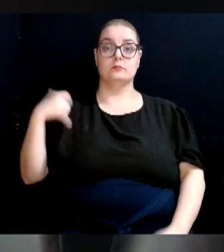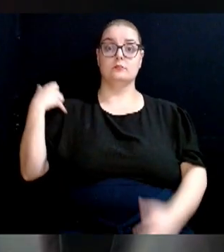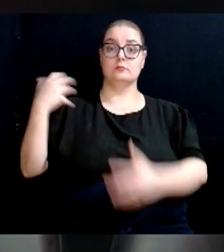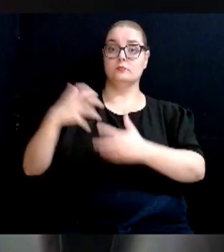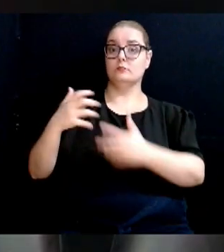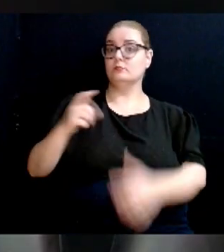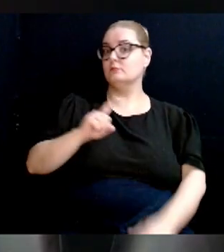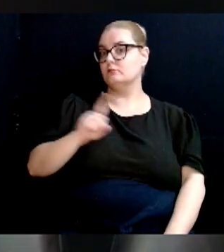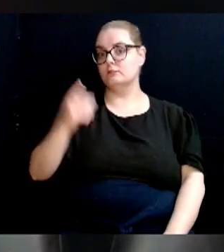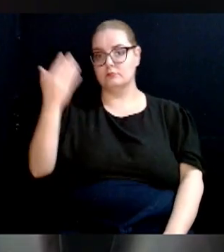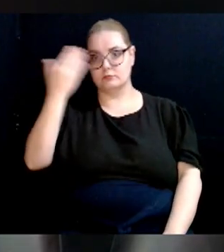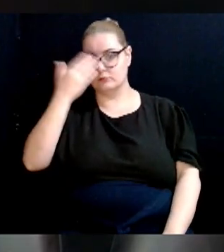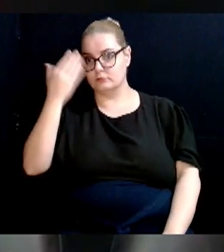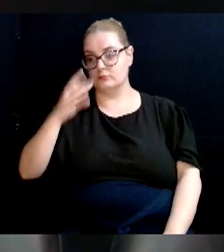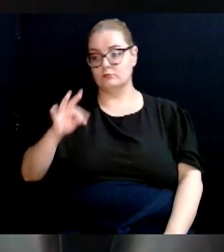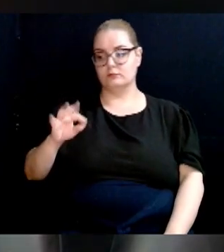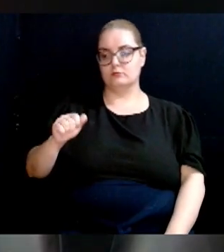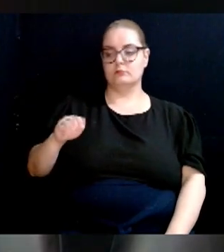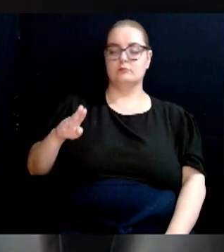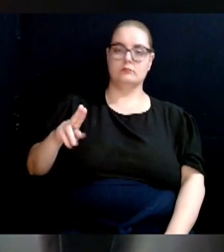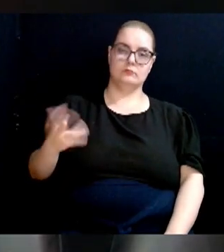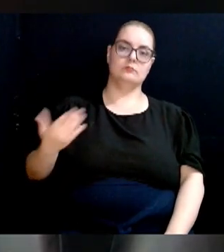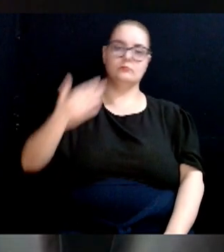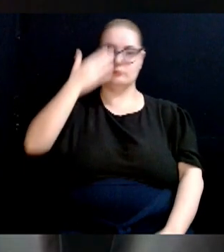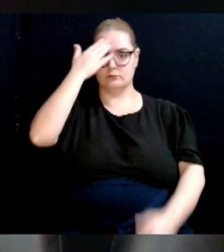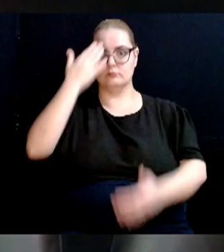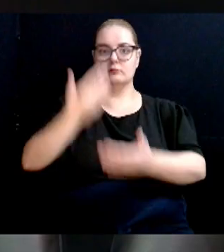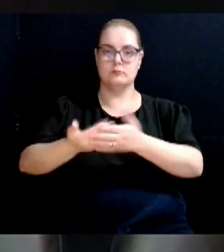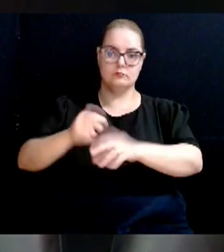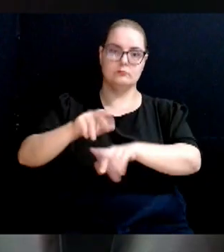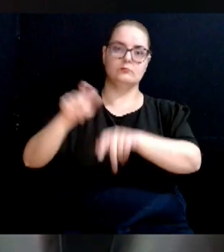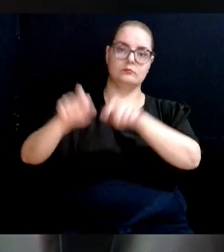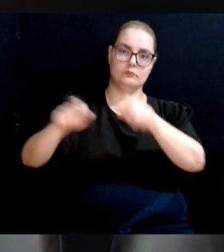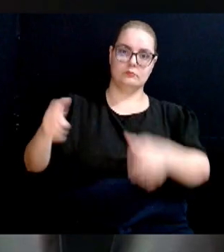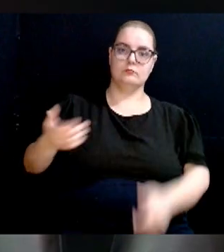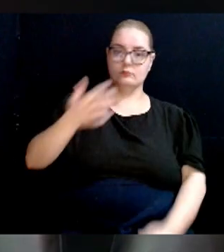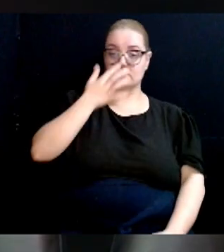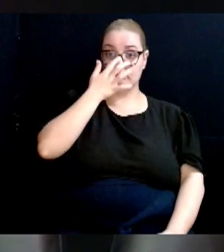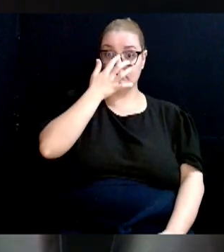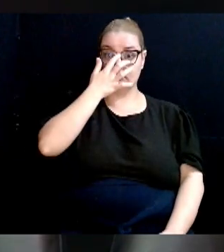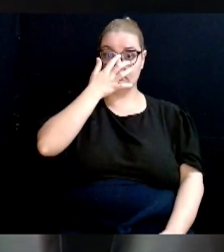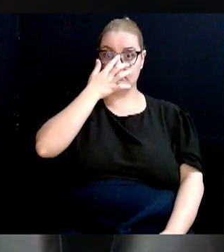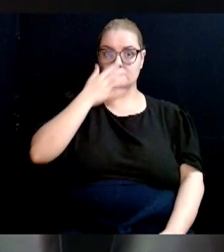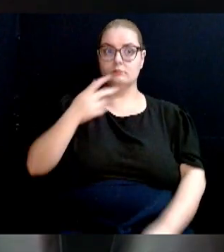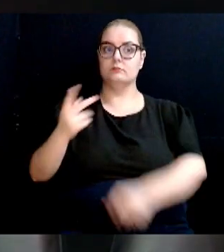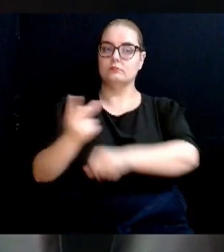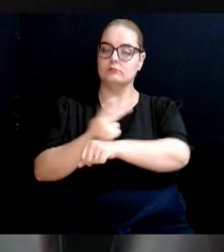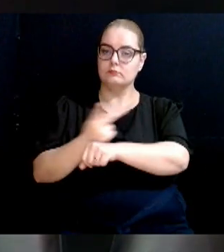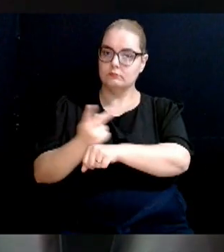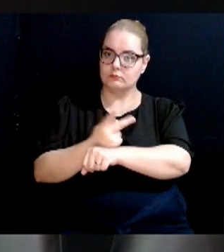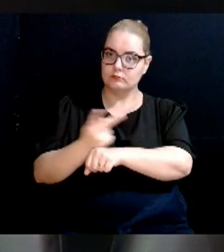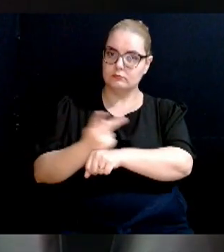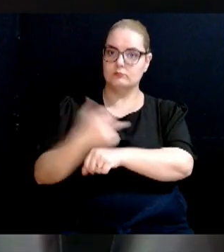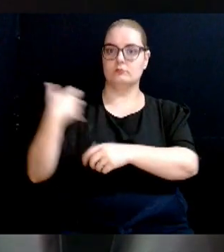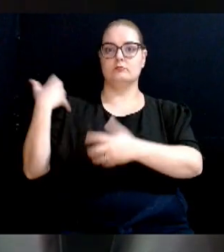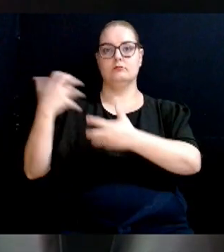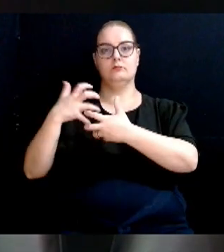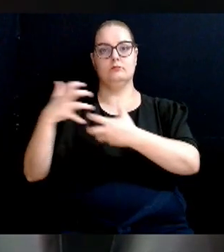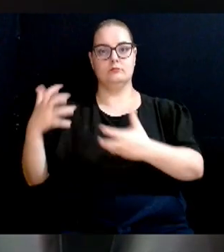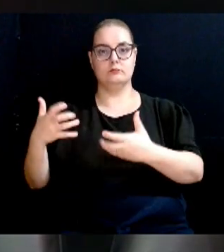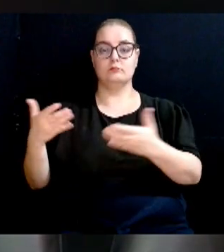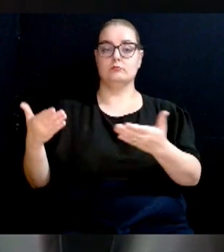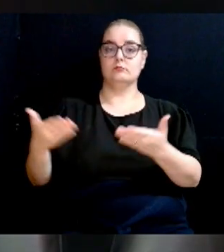um tabu. Eu acredito que muitas pessoas hoje, elas buscam o envelhecimento hoje